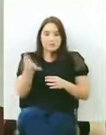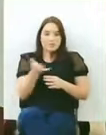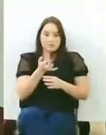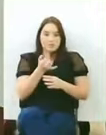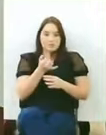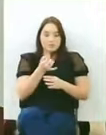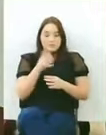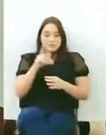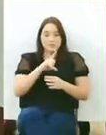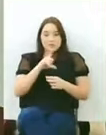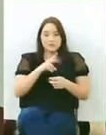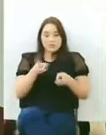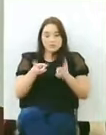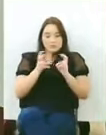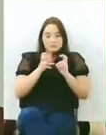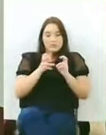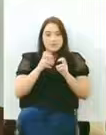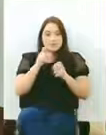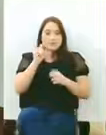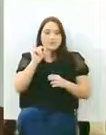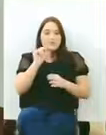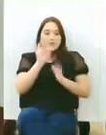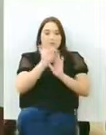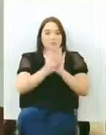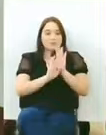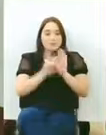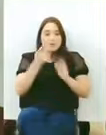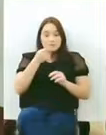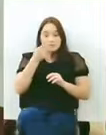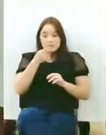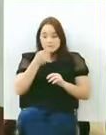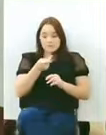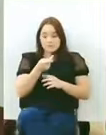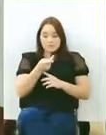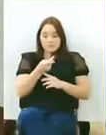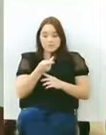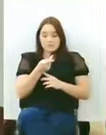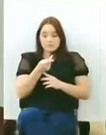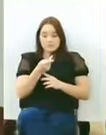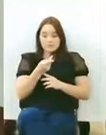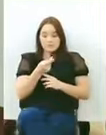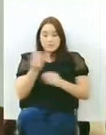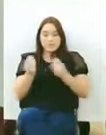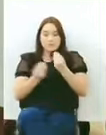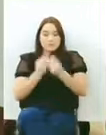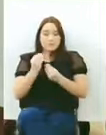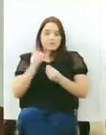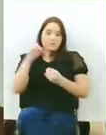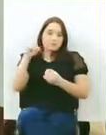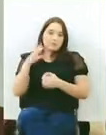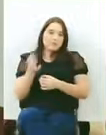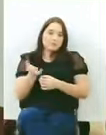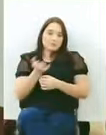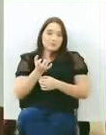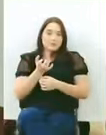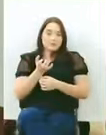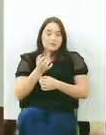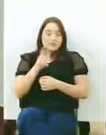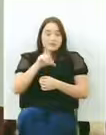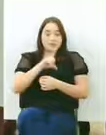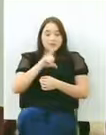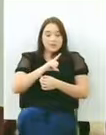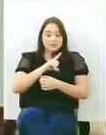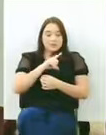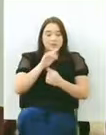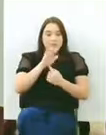Deus quer. Observem no texto. Como Deus quer. A palavra como Deus quer, ela